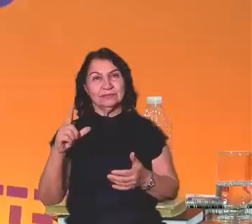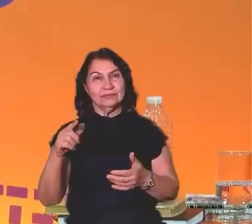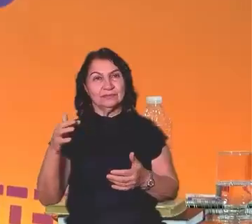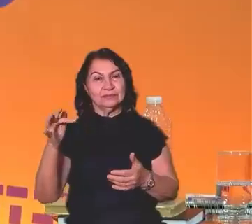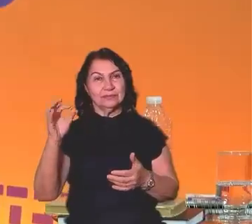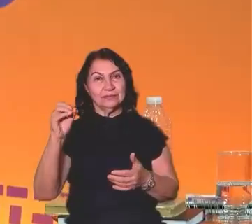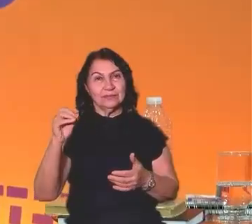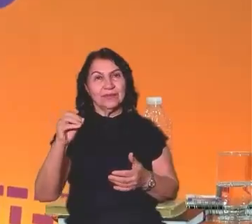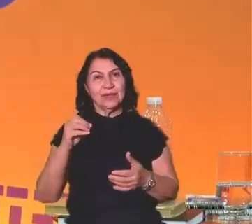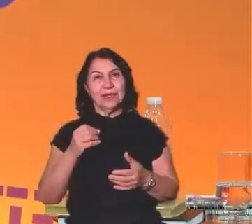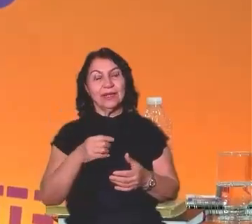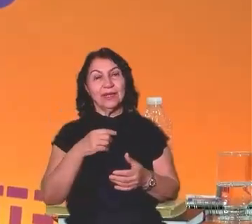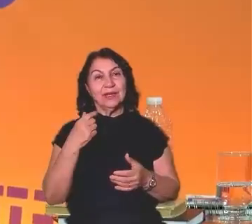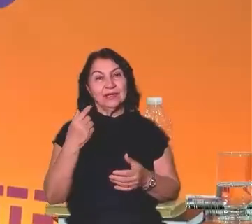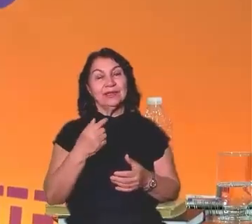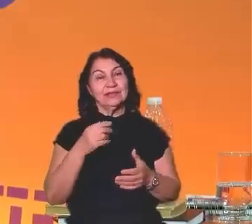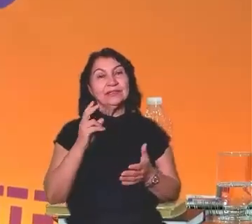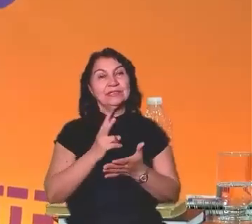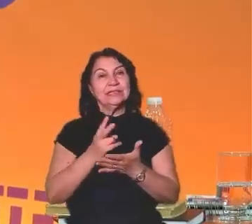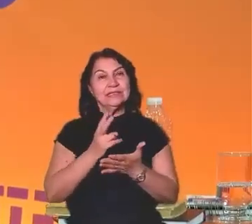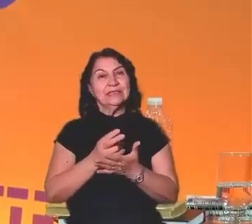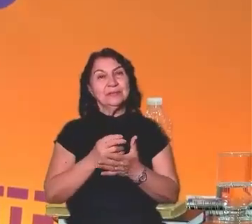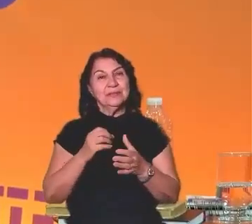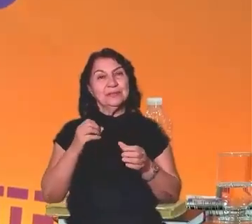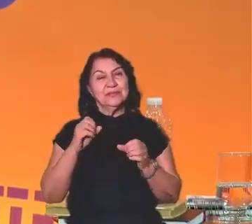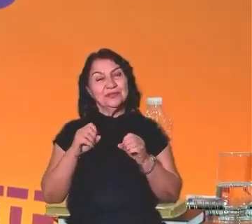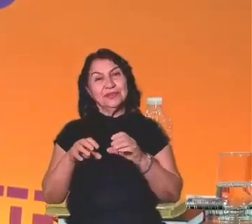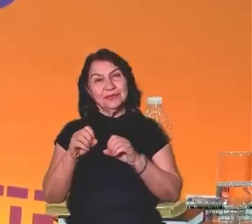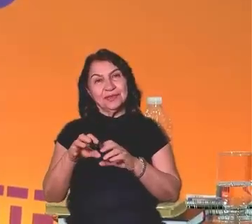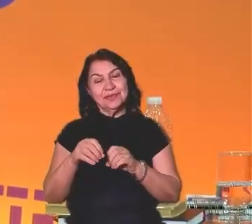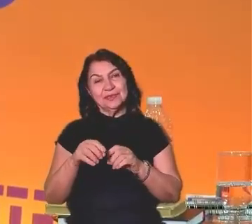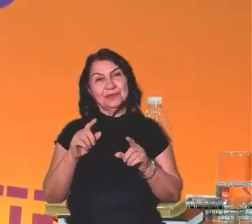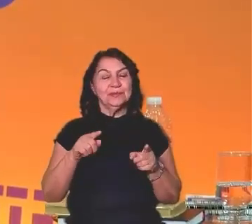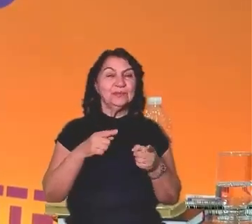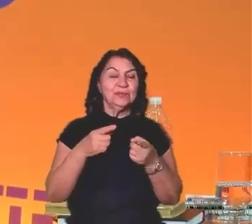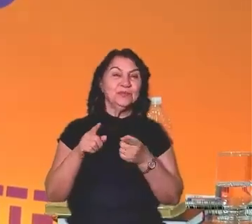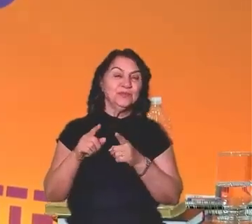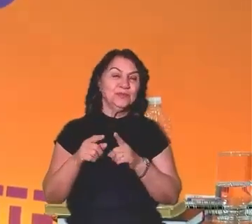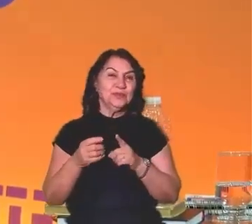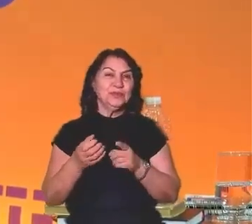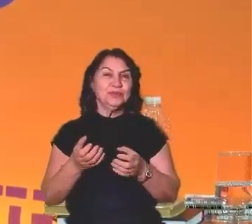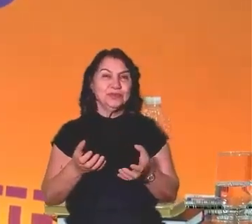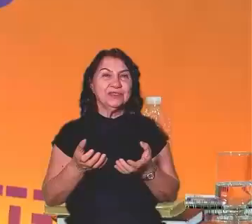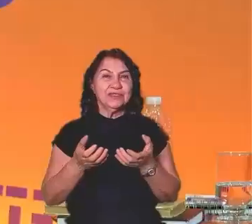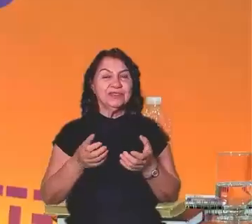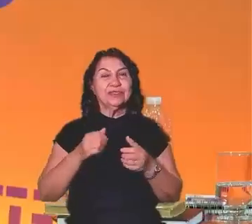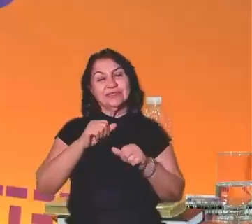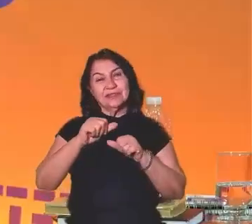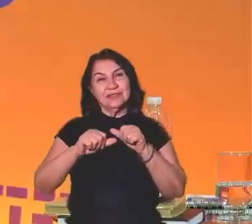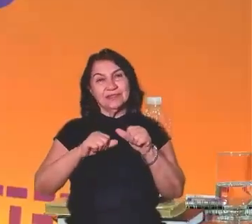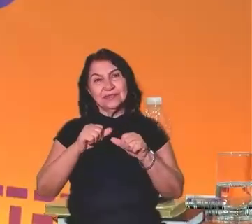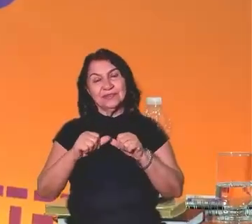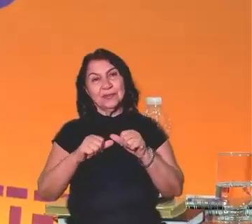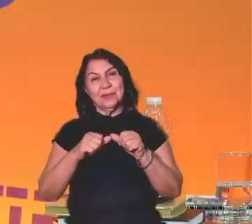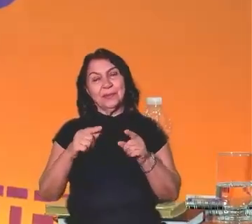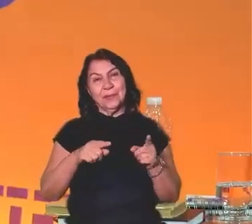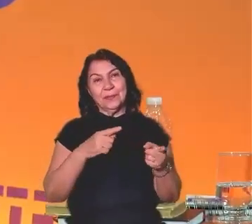né? Assim, um músico, mas um músico que quis transformar pela música na